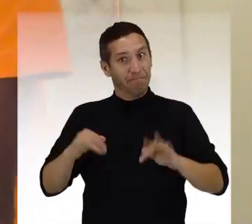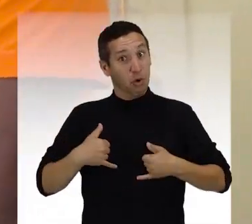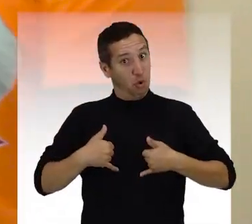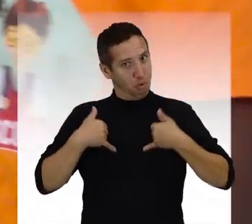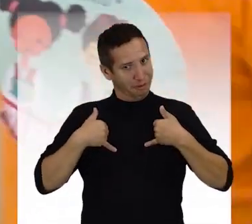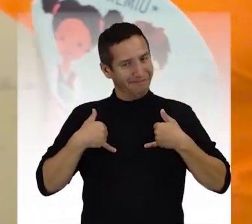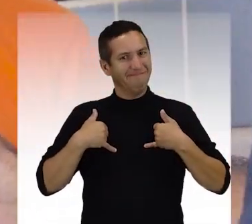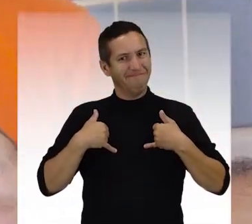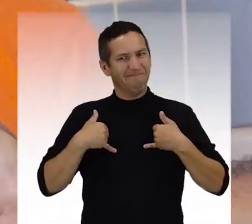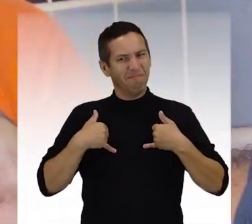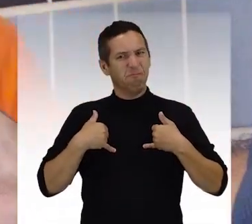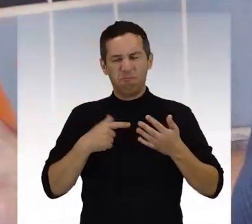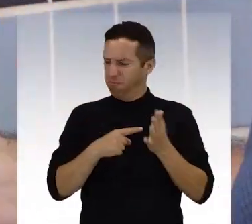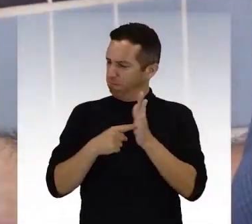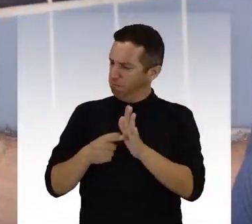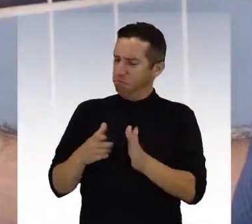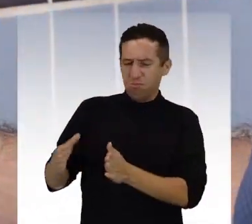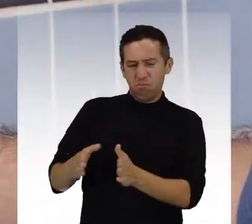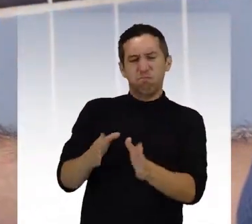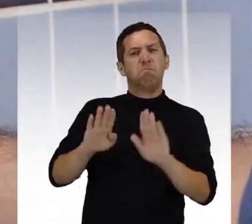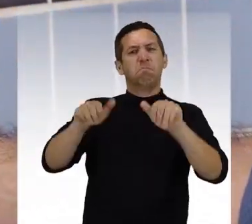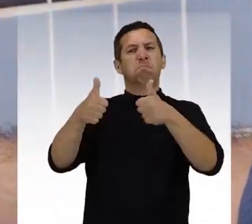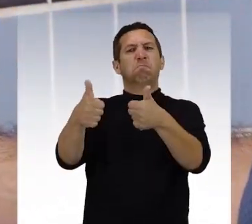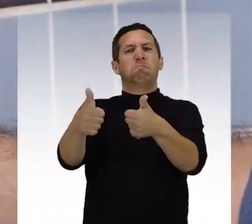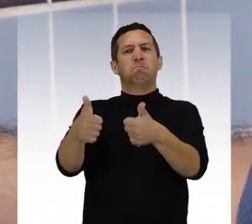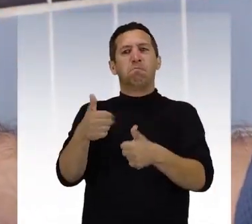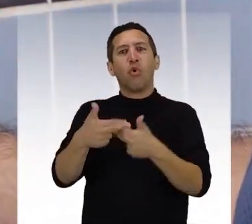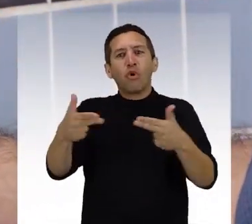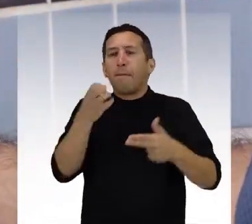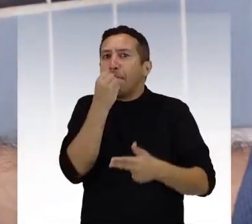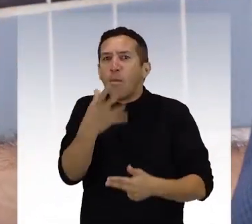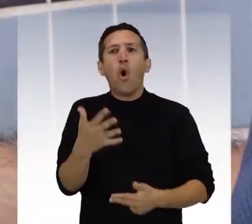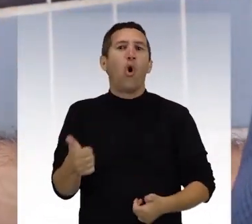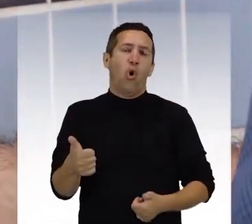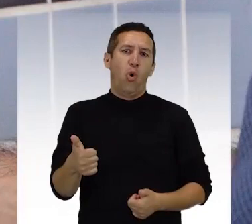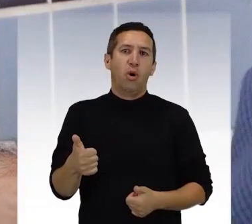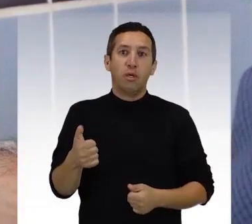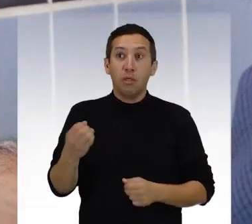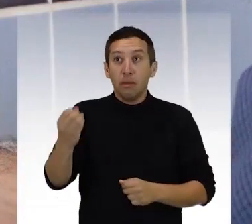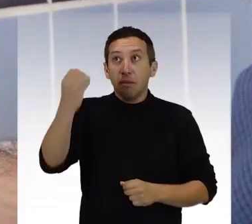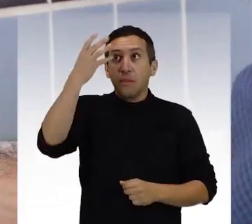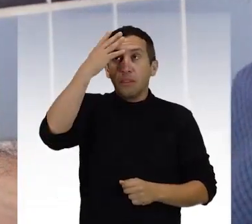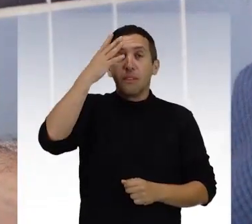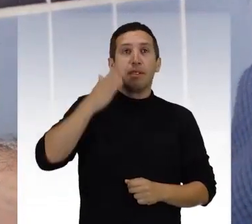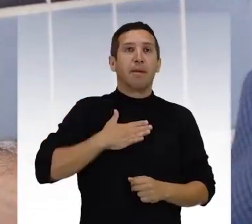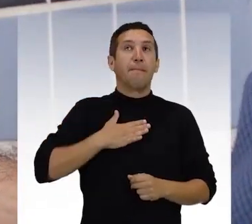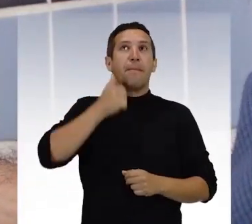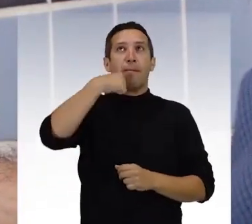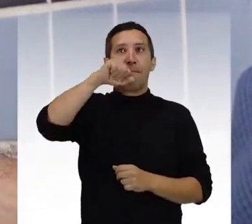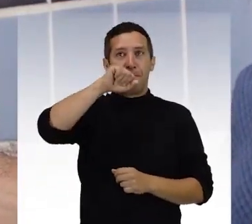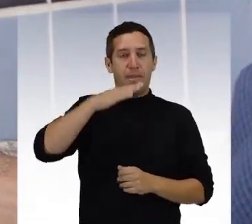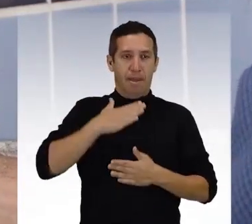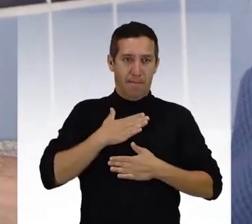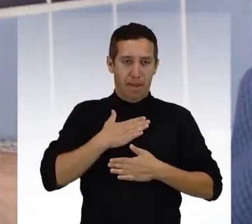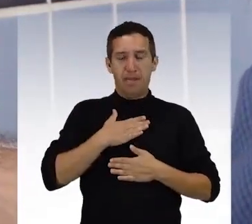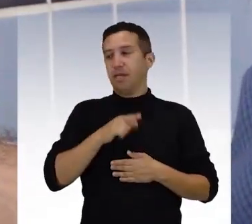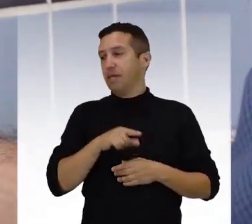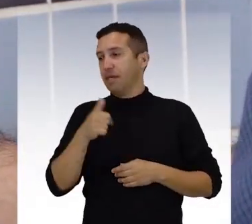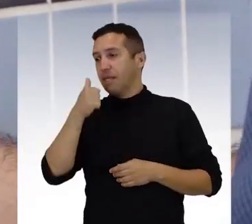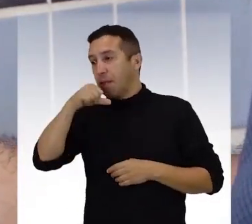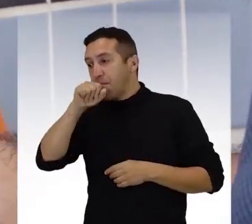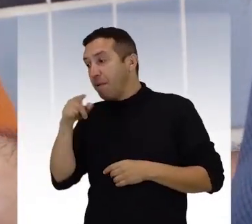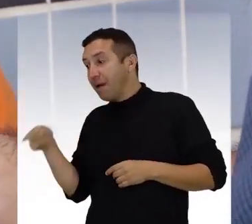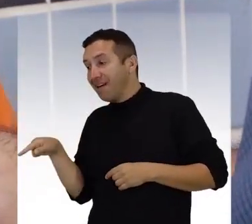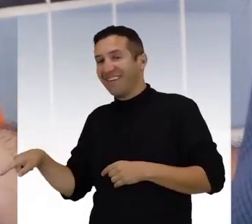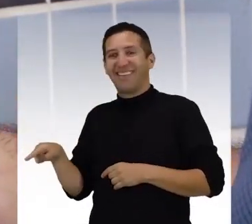claro. Muito feliz, orgulhoso, mostrando a ele um caminho do bem, né? Caminho do bem que eu digo assim, na inspiração da minha mãe,